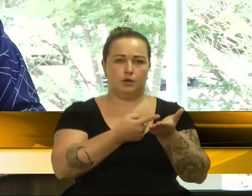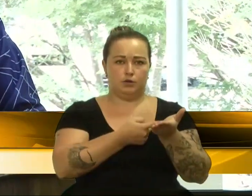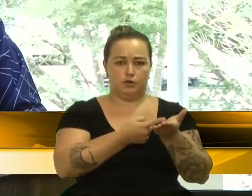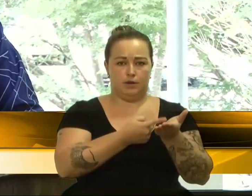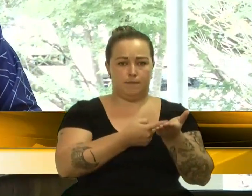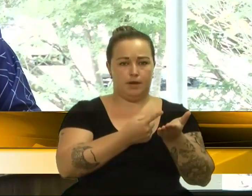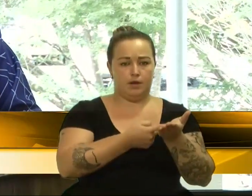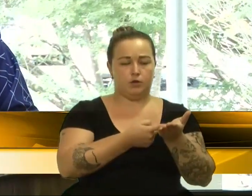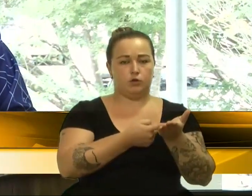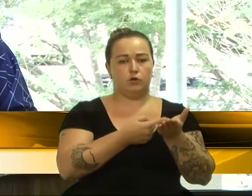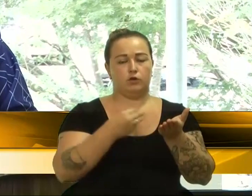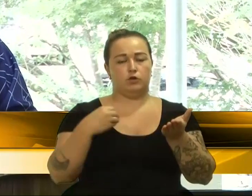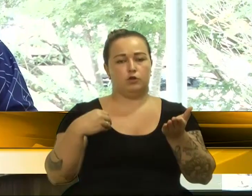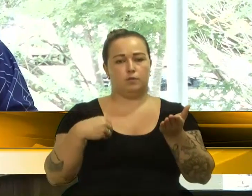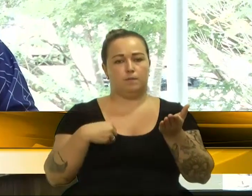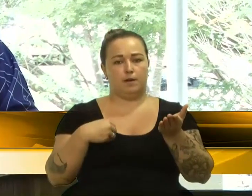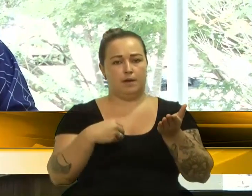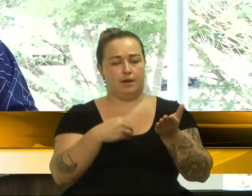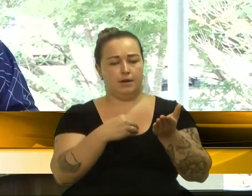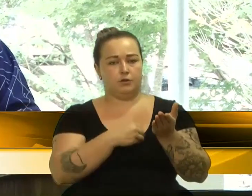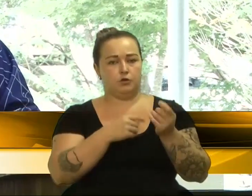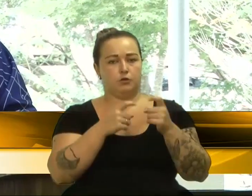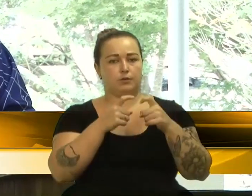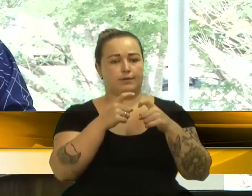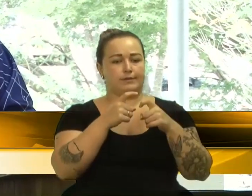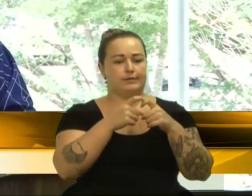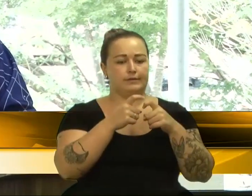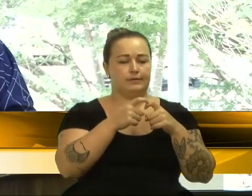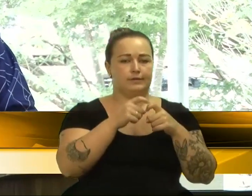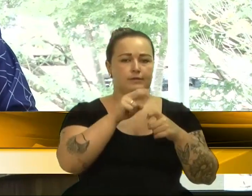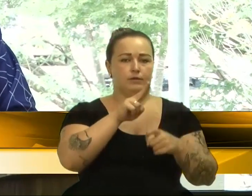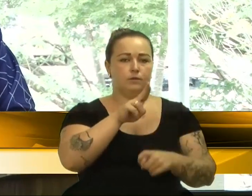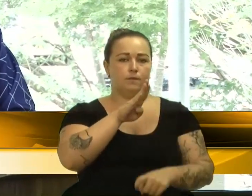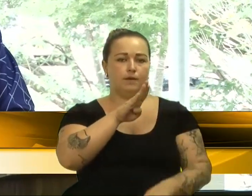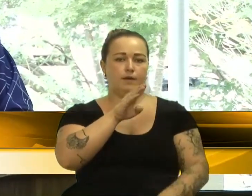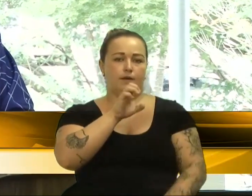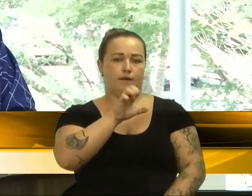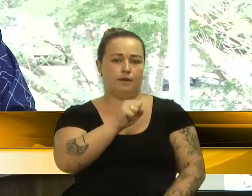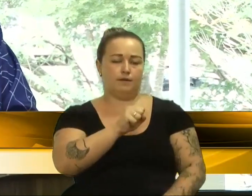agendamento de consultas na UBS dos distritos.